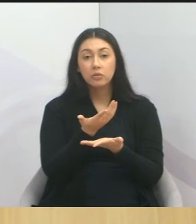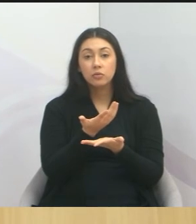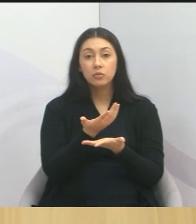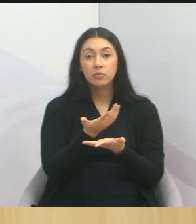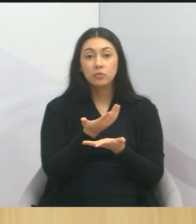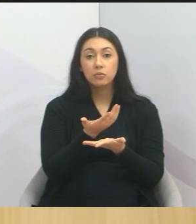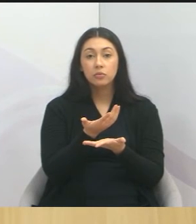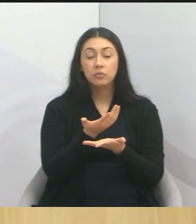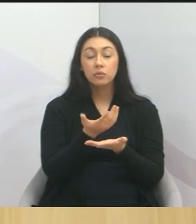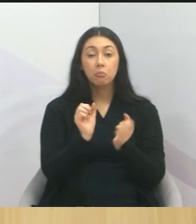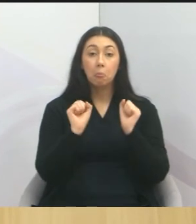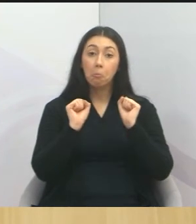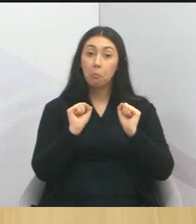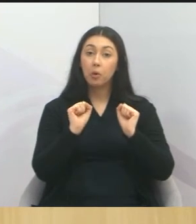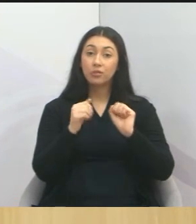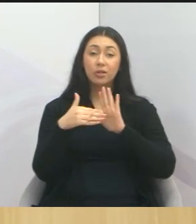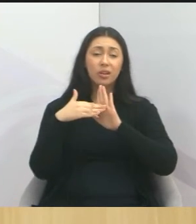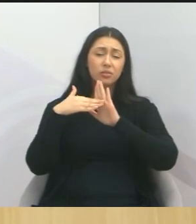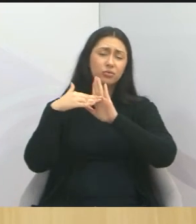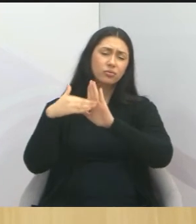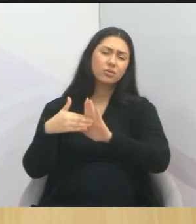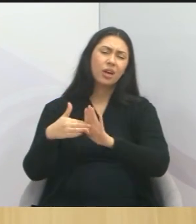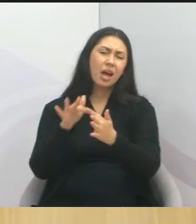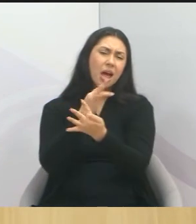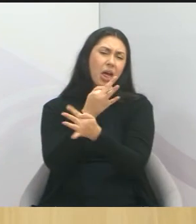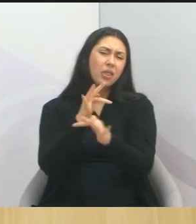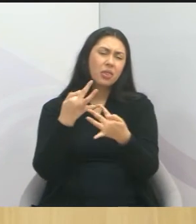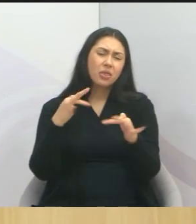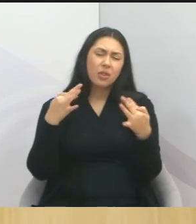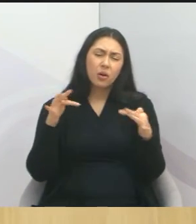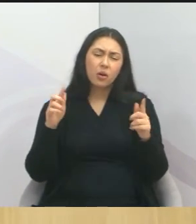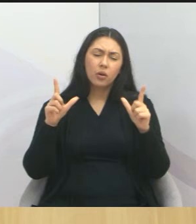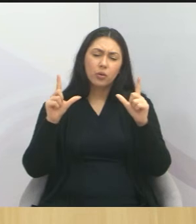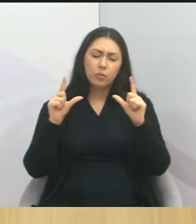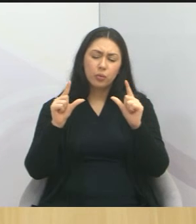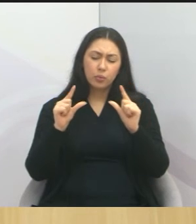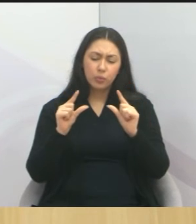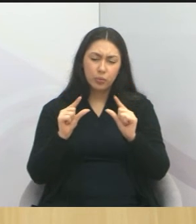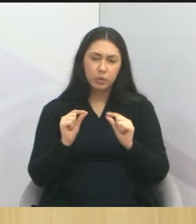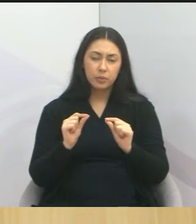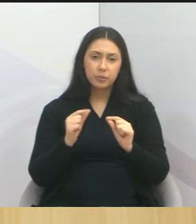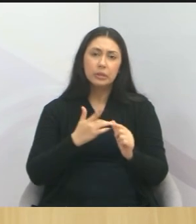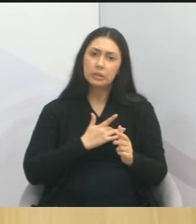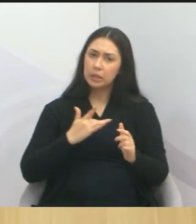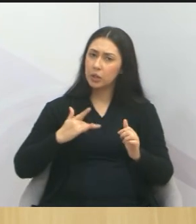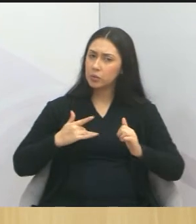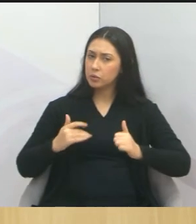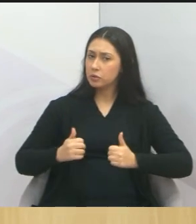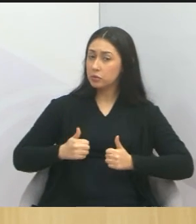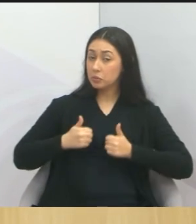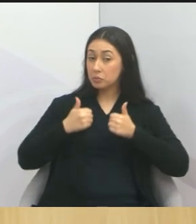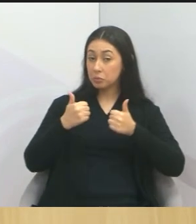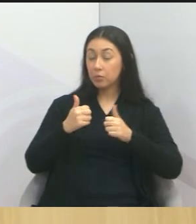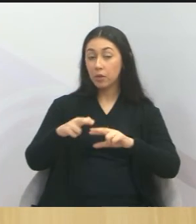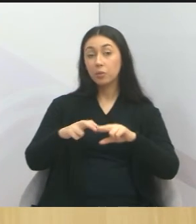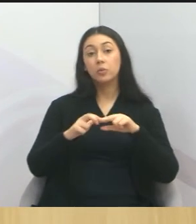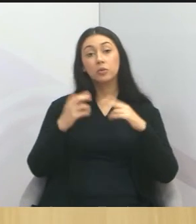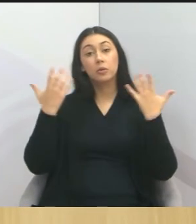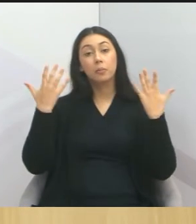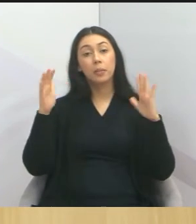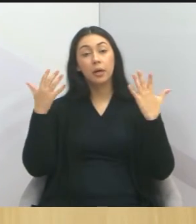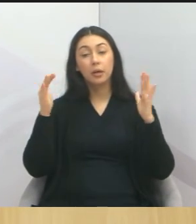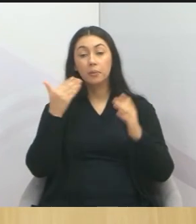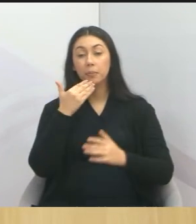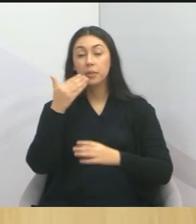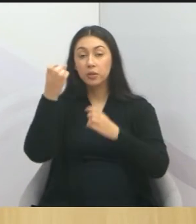ele pode amenizar e muito ajudando a saúde dessa pessoa então Parabéns aí